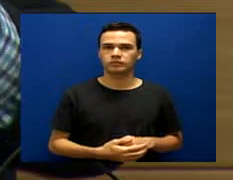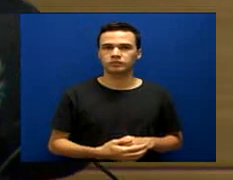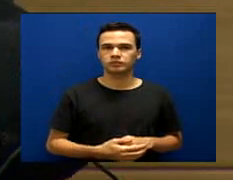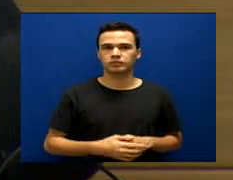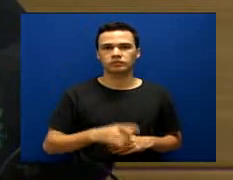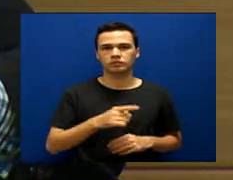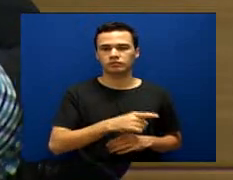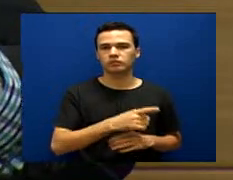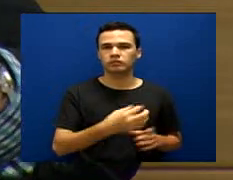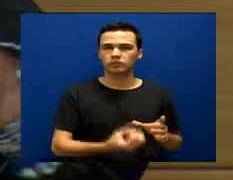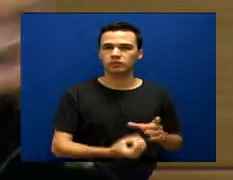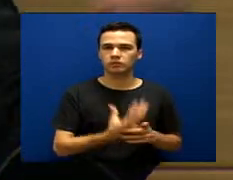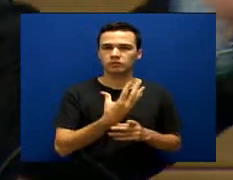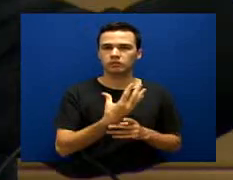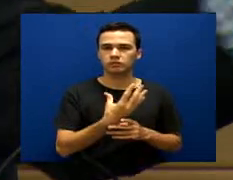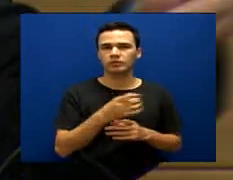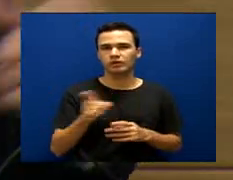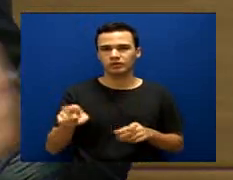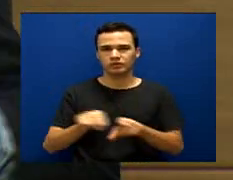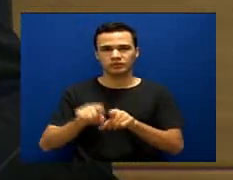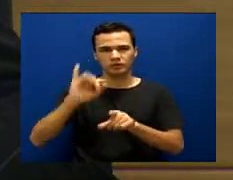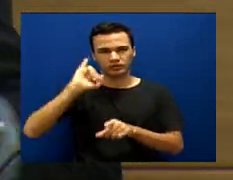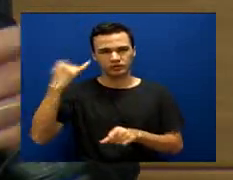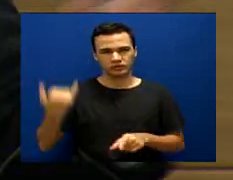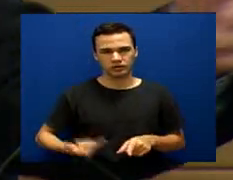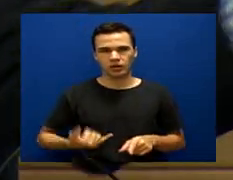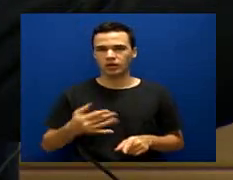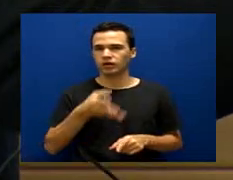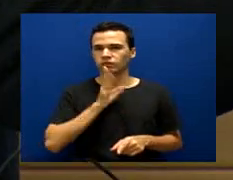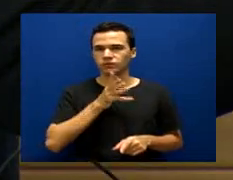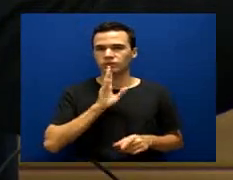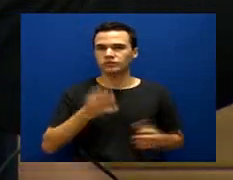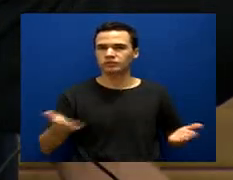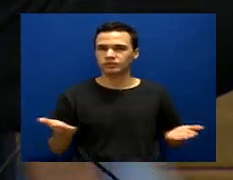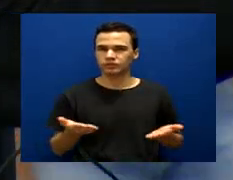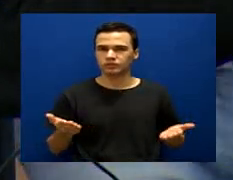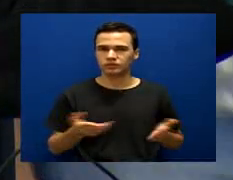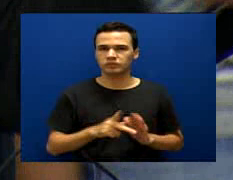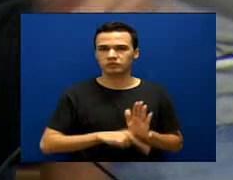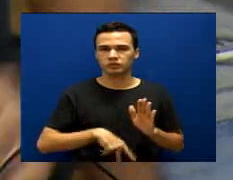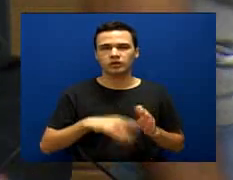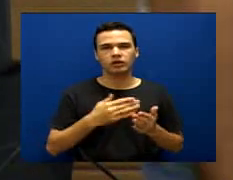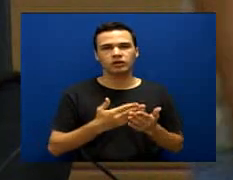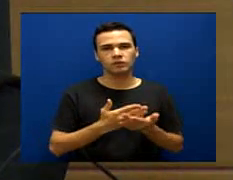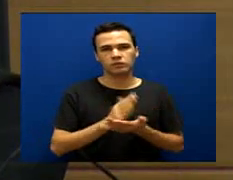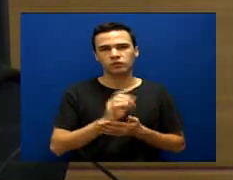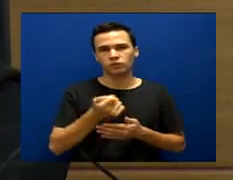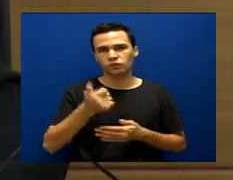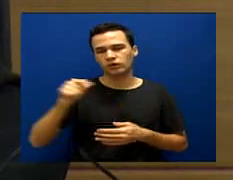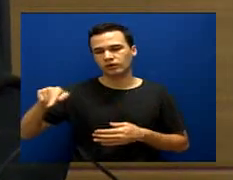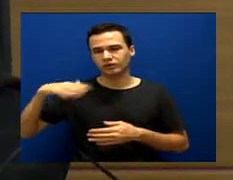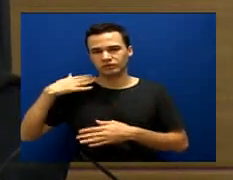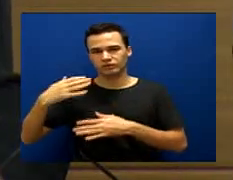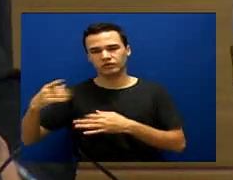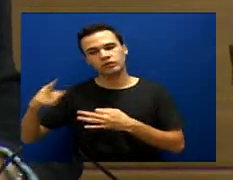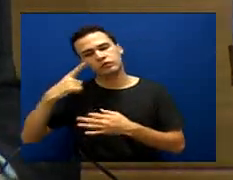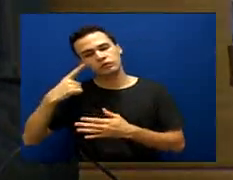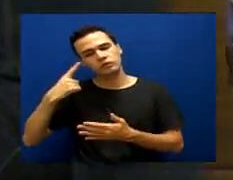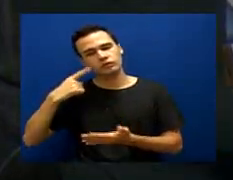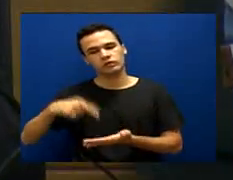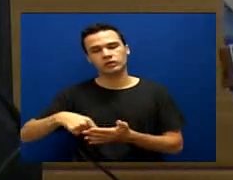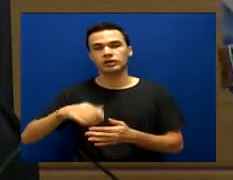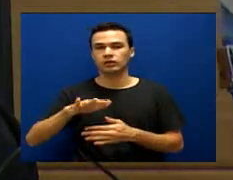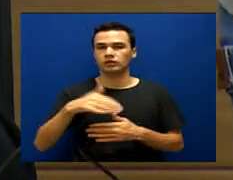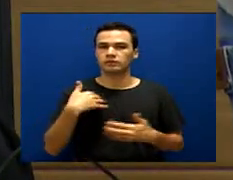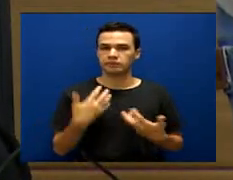é fruto, a Yara conhece o projeto, até entrou em deliberação, passou pela comissão dos direitos. Então,